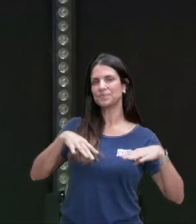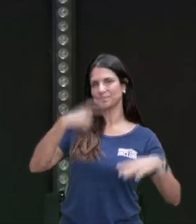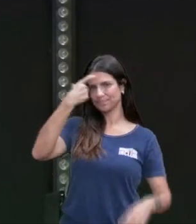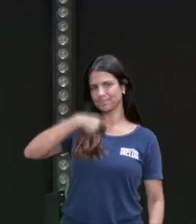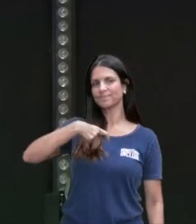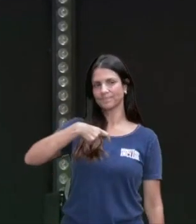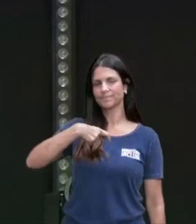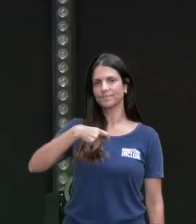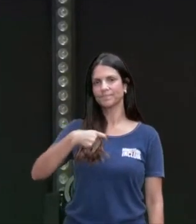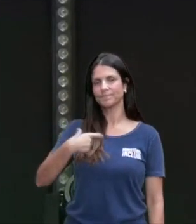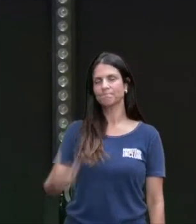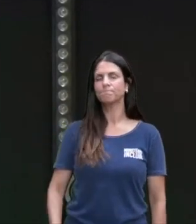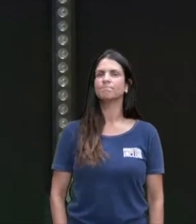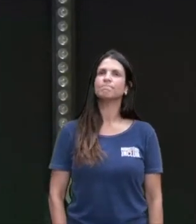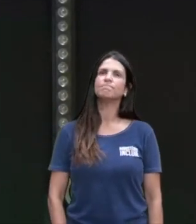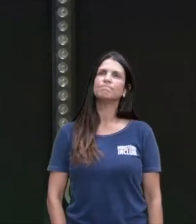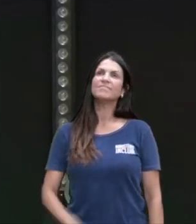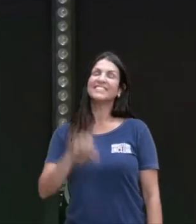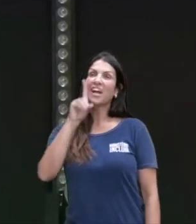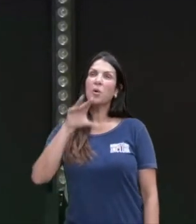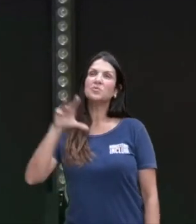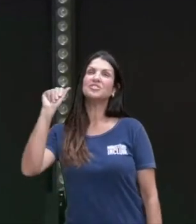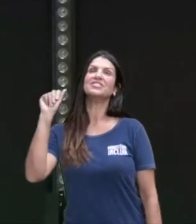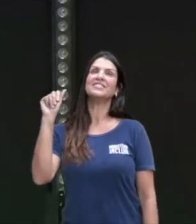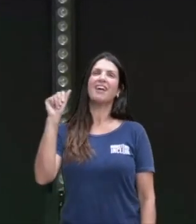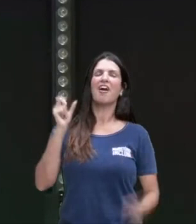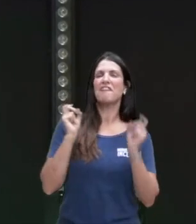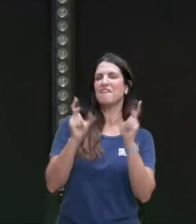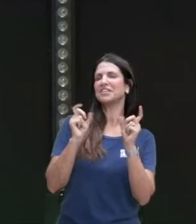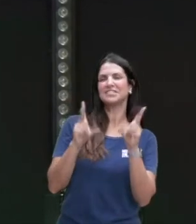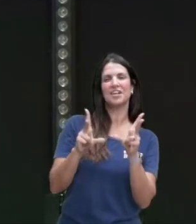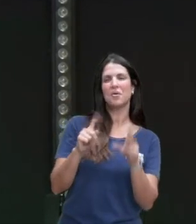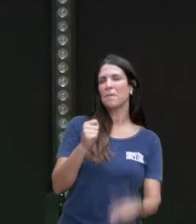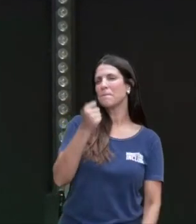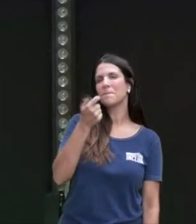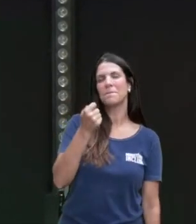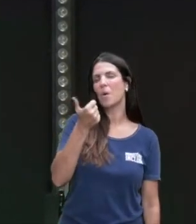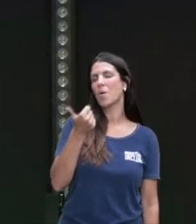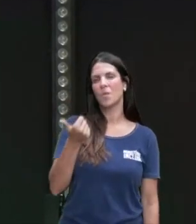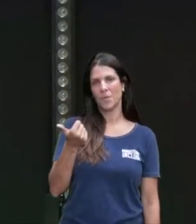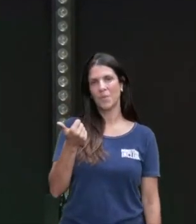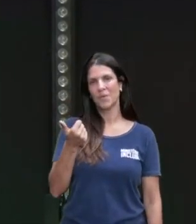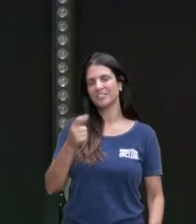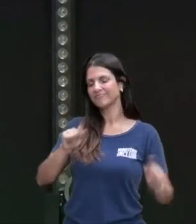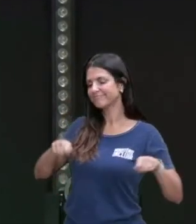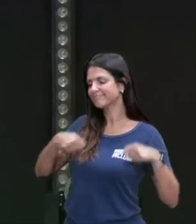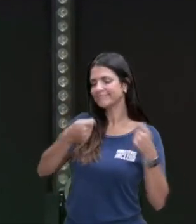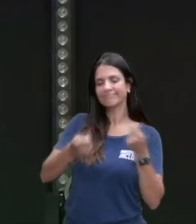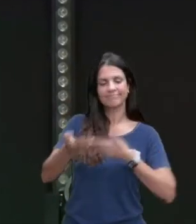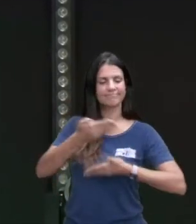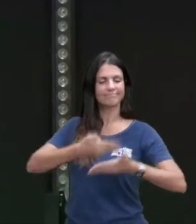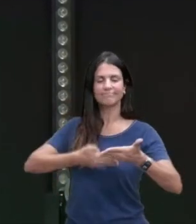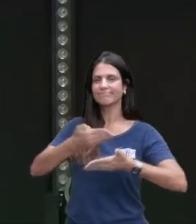e houve um dia em que ele se vendeu por pouco e houve um dia que ele se entregou por um prato